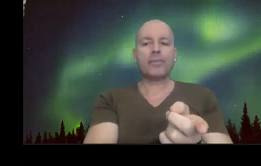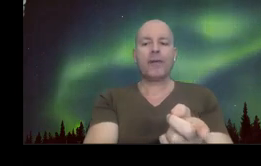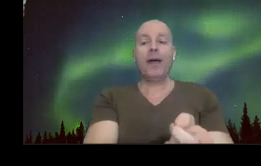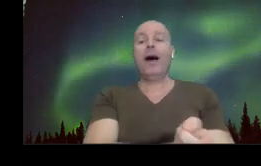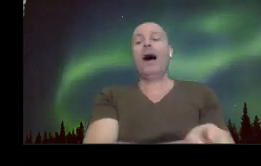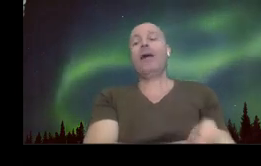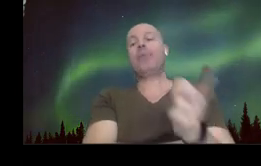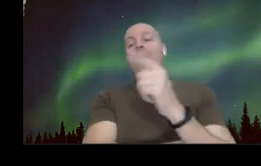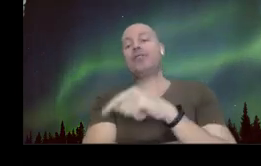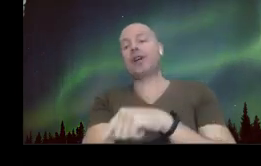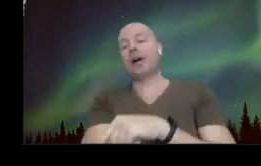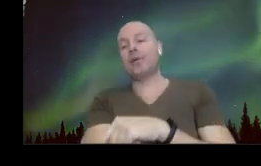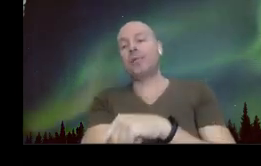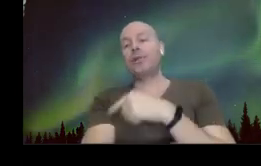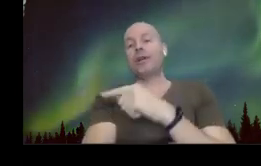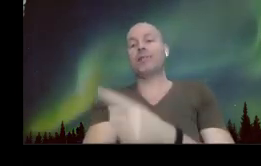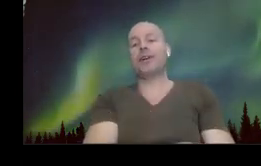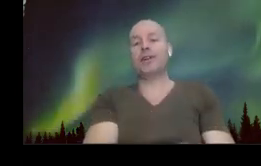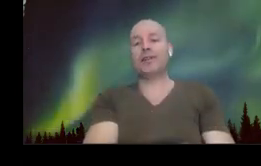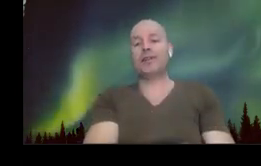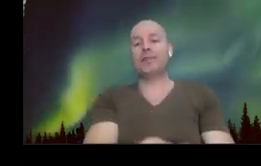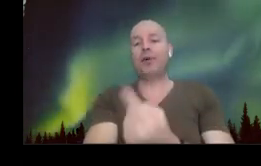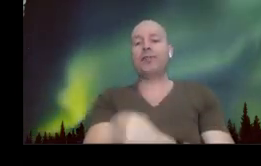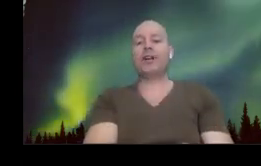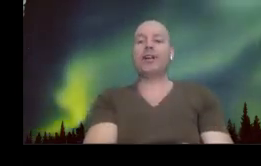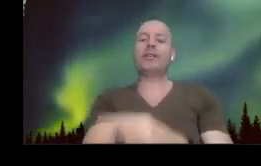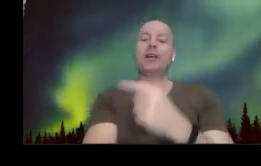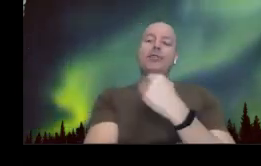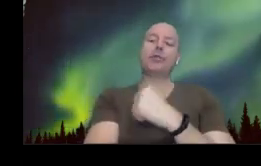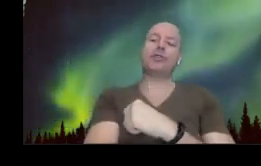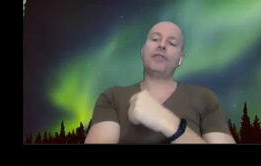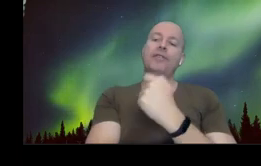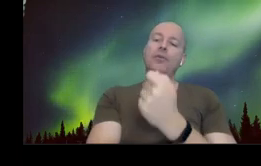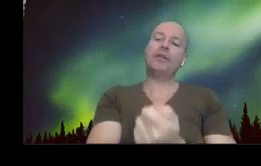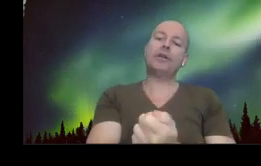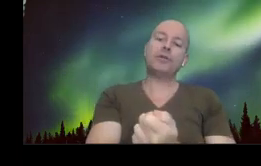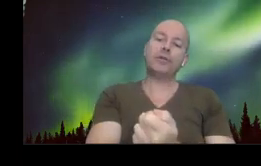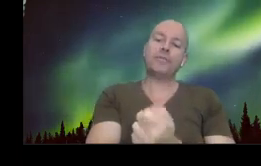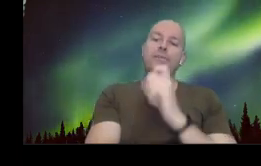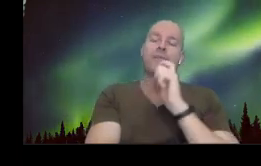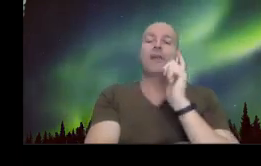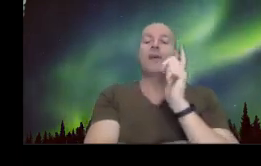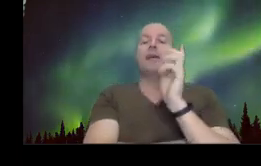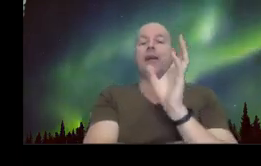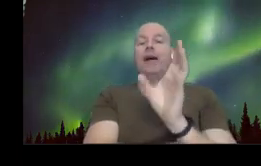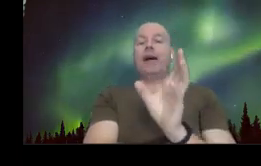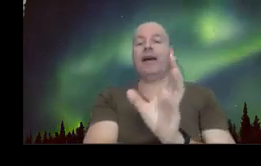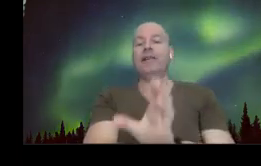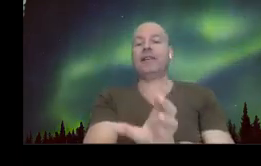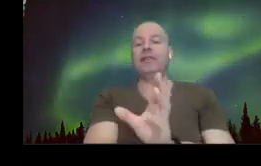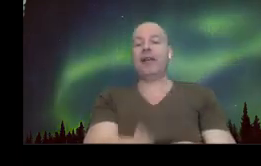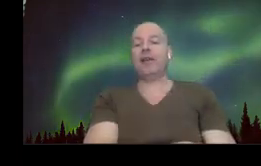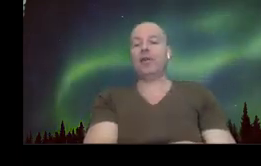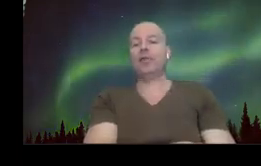melhor. A prática, muitas vezes, mostra que em termos de conservação, nem tanto. Que